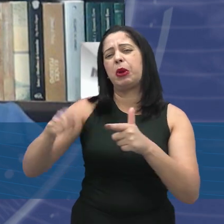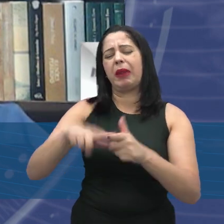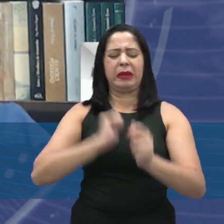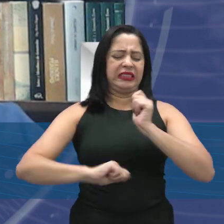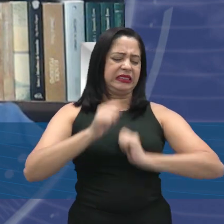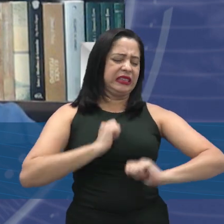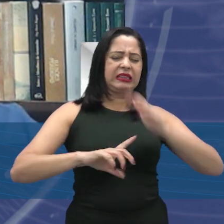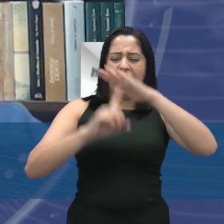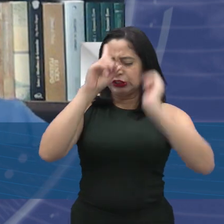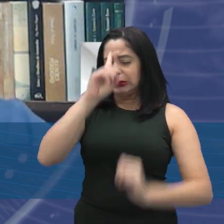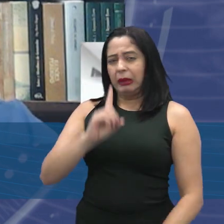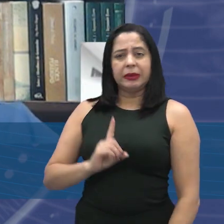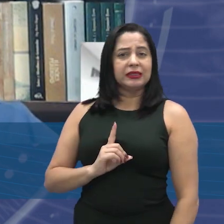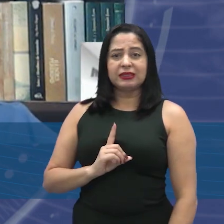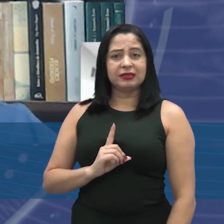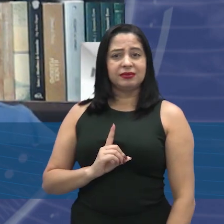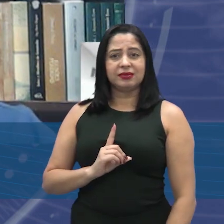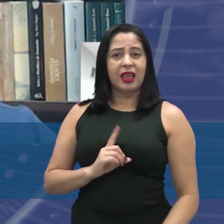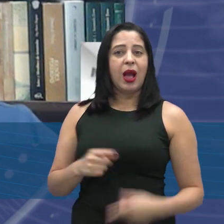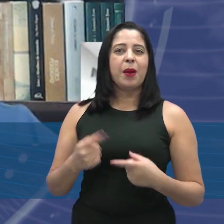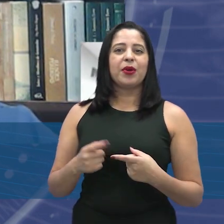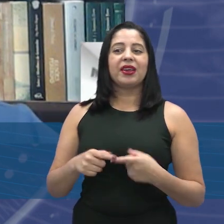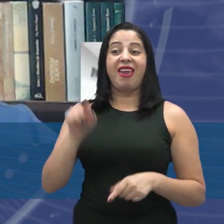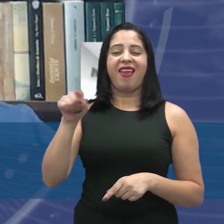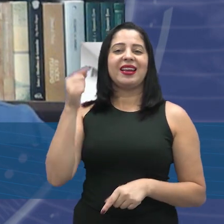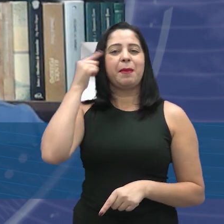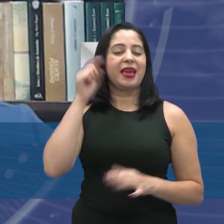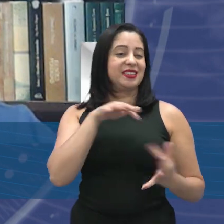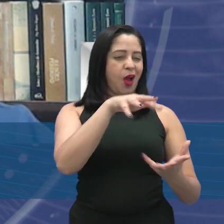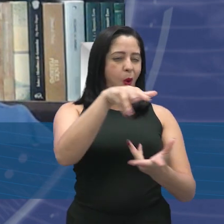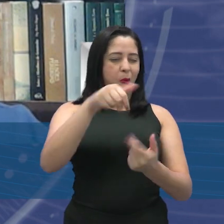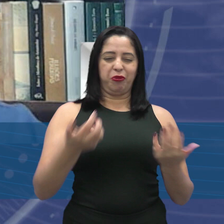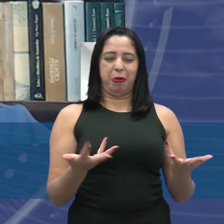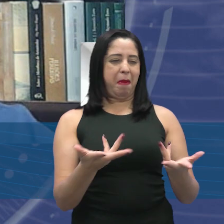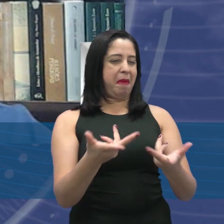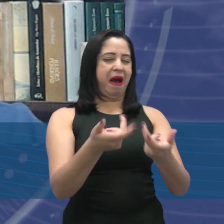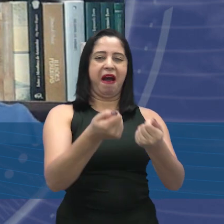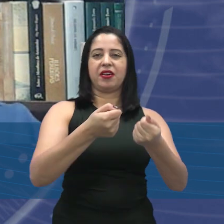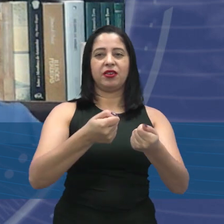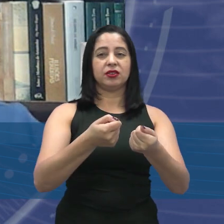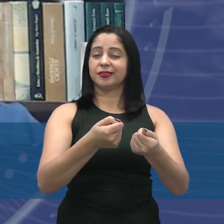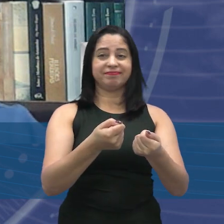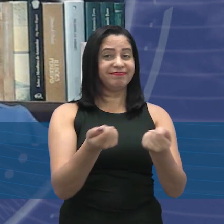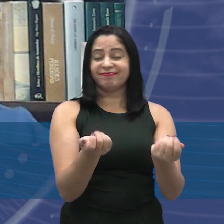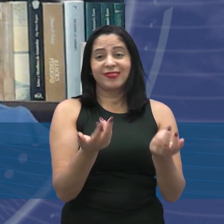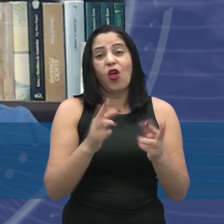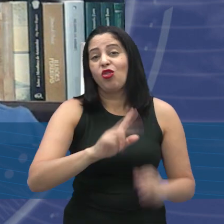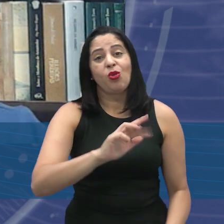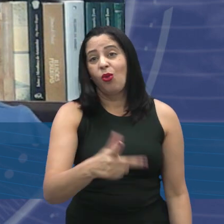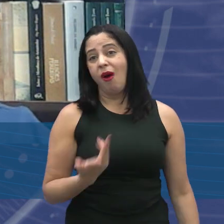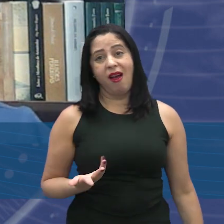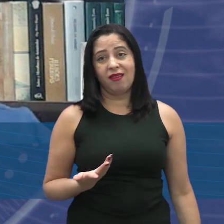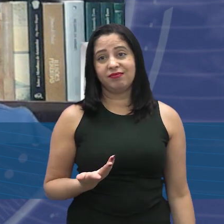depressão e tudo mais. Por quê? Porque é um mundo idílico, é um mundo maravilhoso que não é acessível para eles. Então, essa riqueza ela fica cada vez